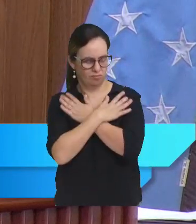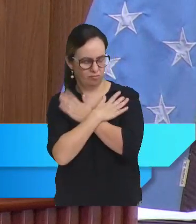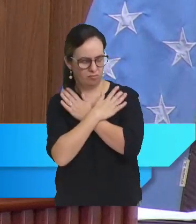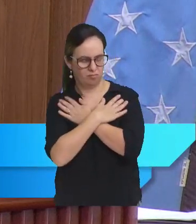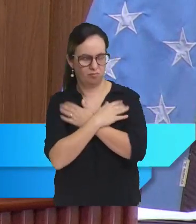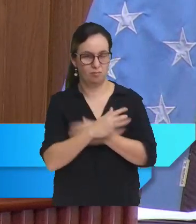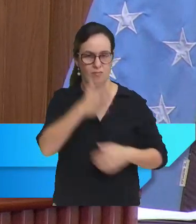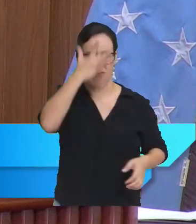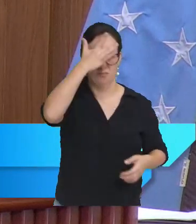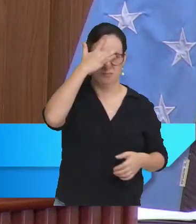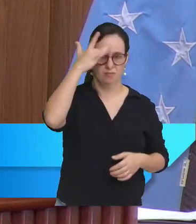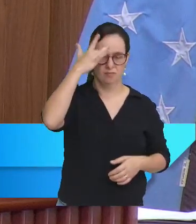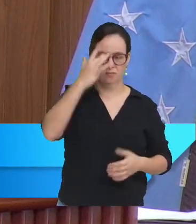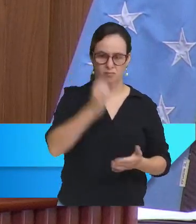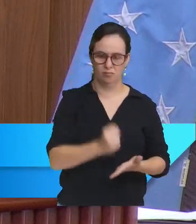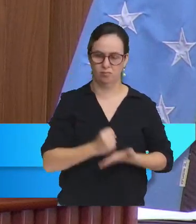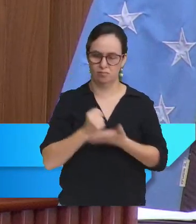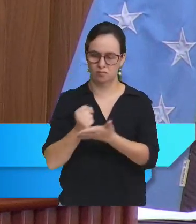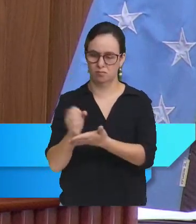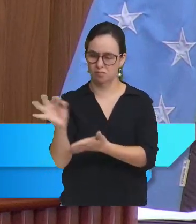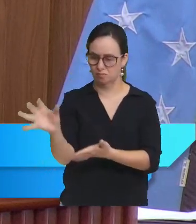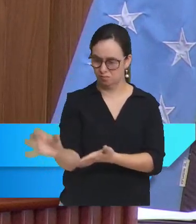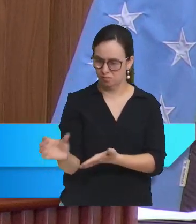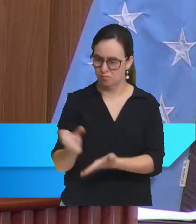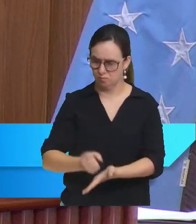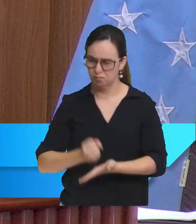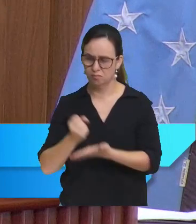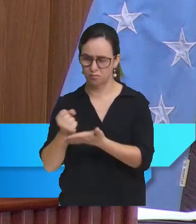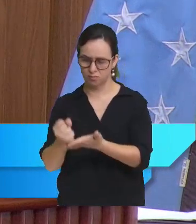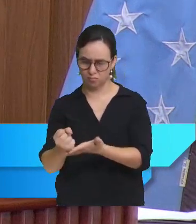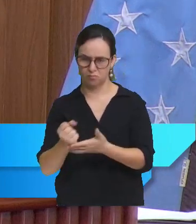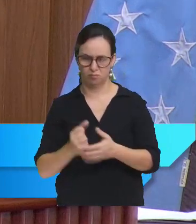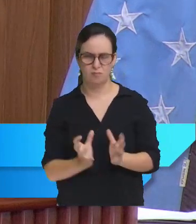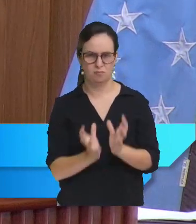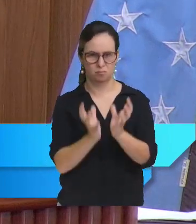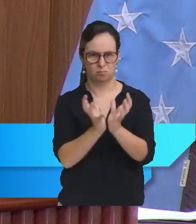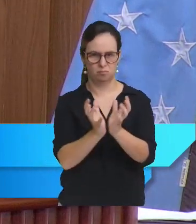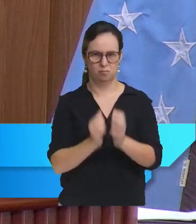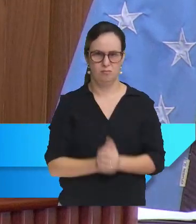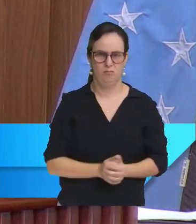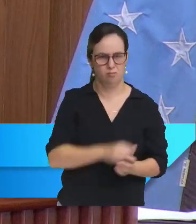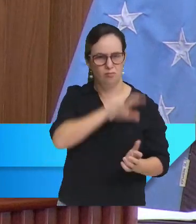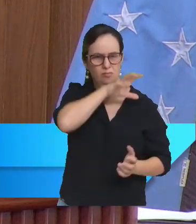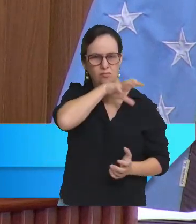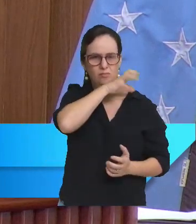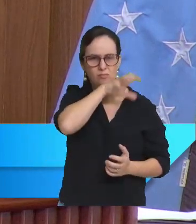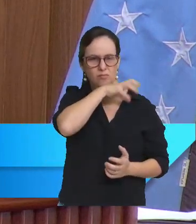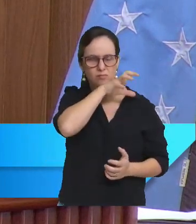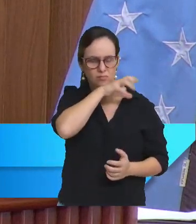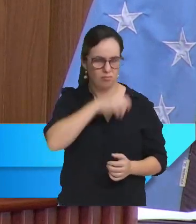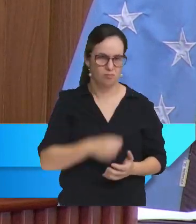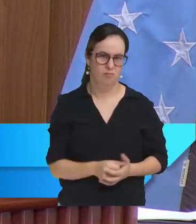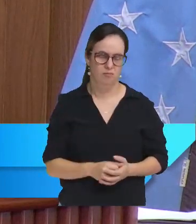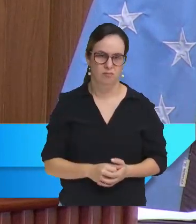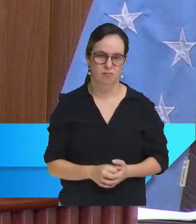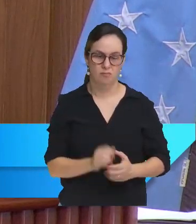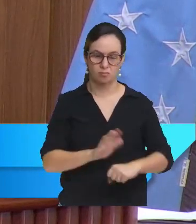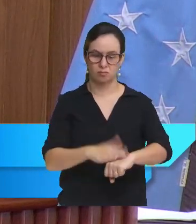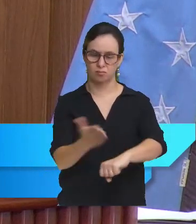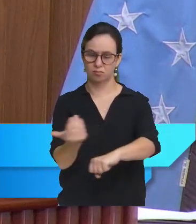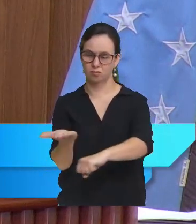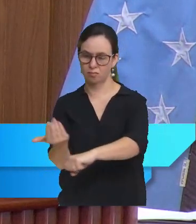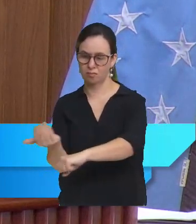os voluntários aí da SOS Pets, e para que as pessoas possam participar. Vai ser na Associação Comercial, no qual também eu